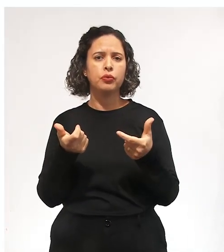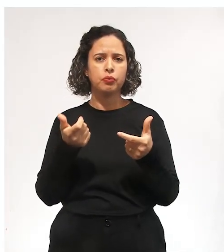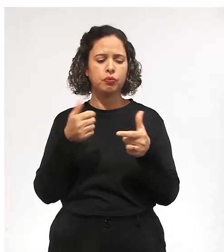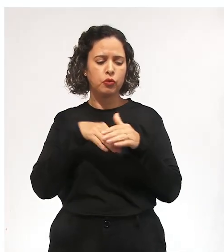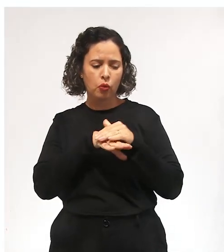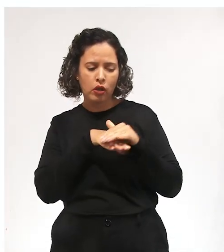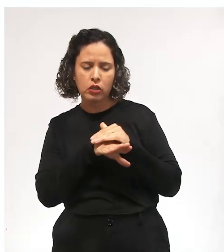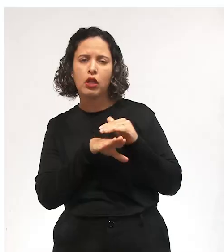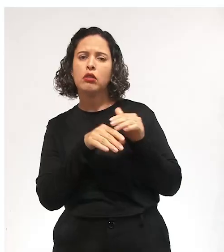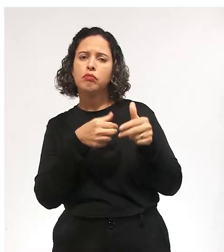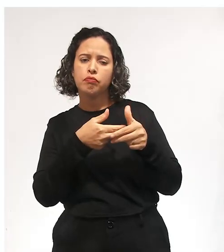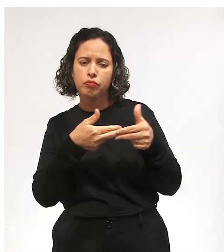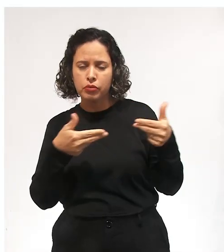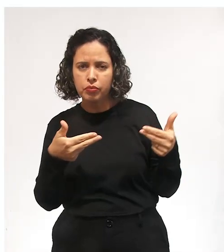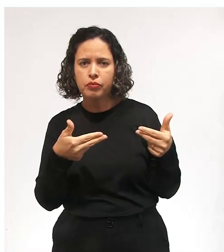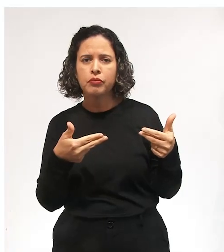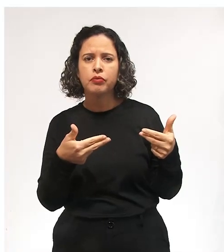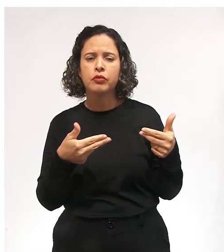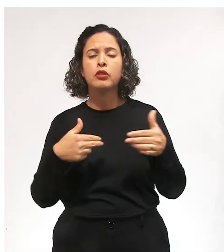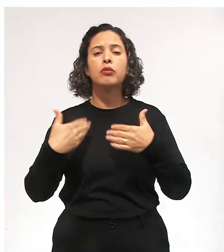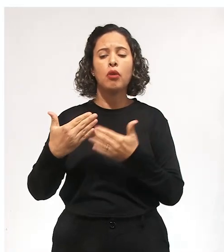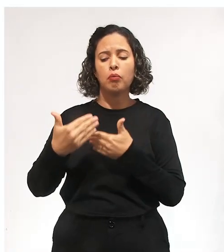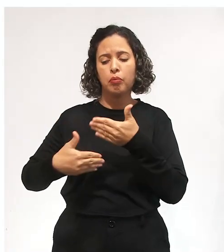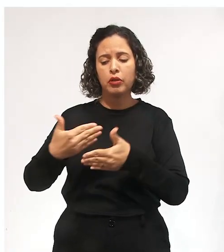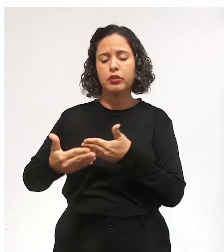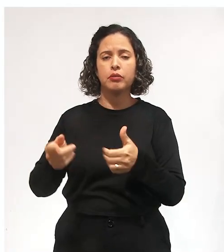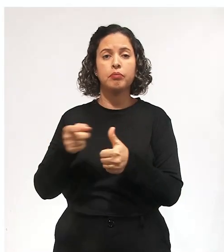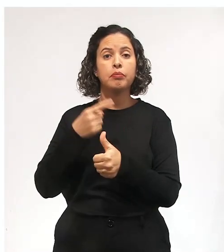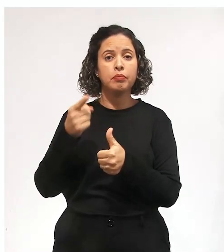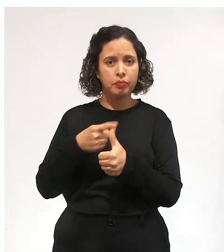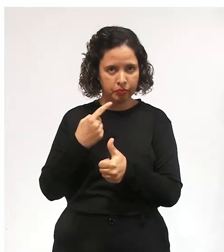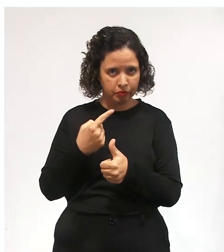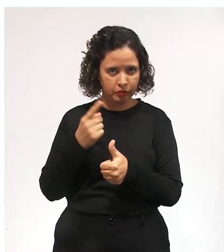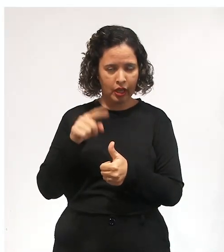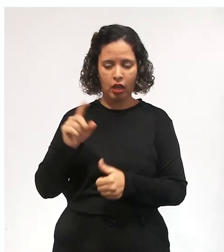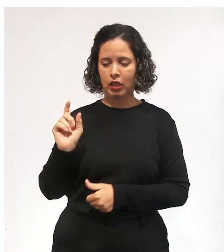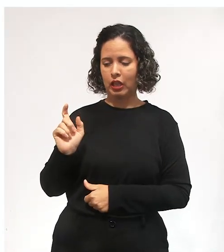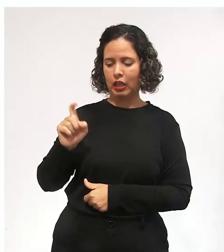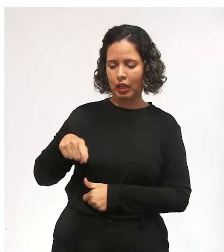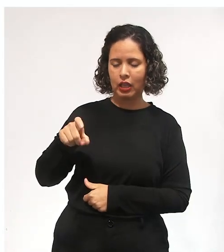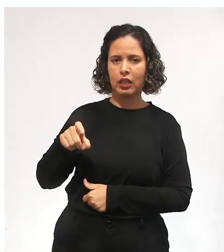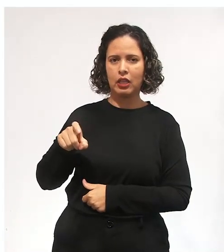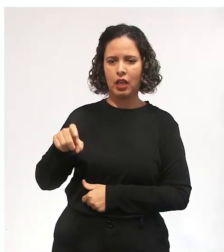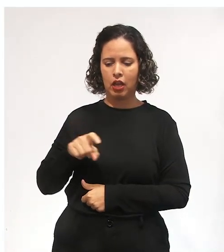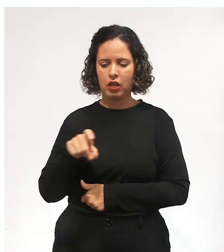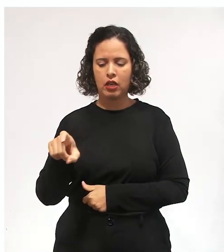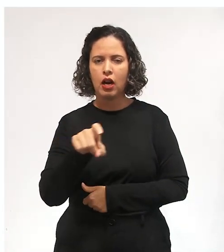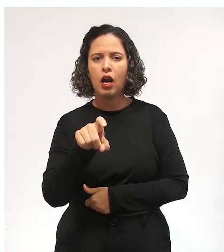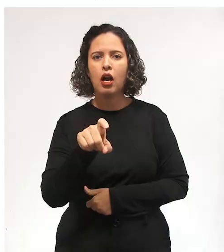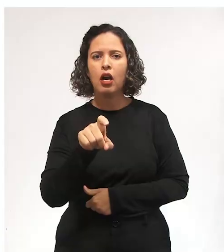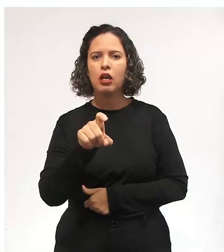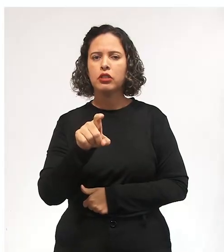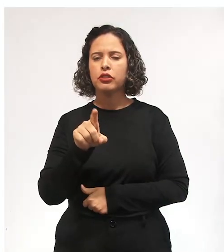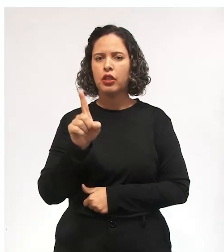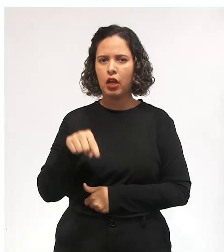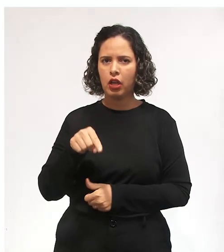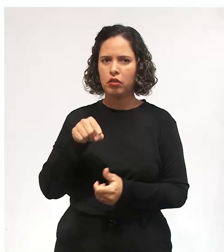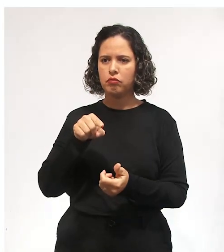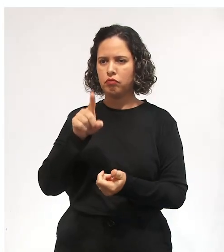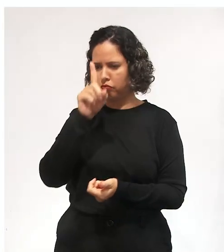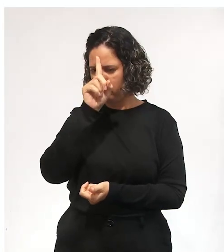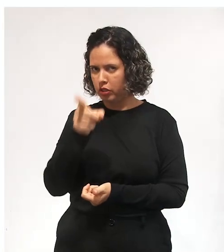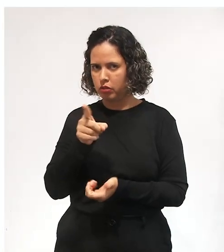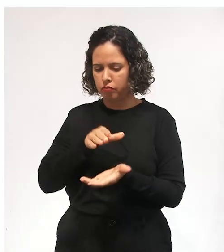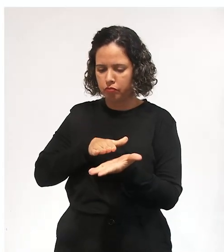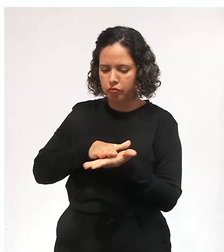de recursos. Qual processo vai ser executado primeiro? É o clique? É o arraste? Um comando de impressão? O que